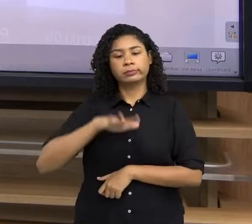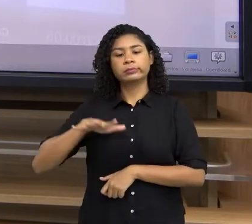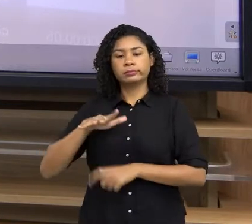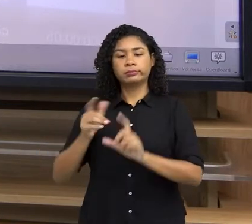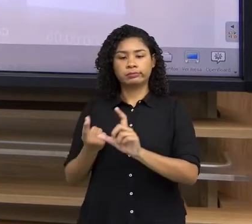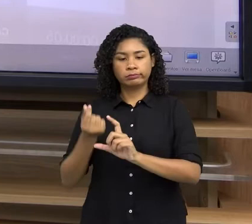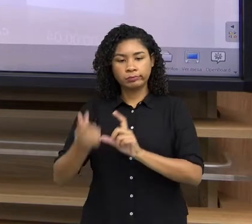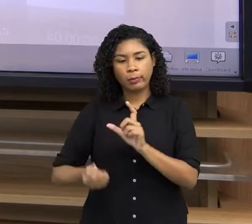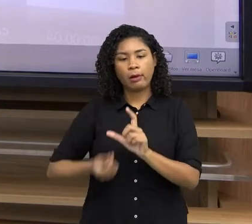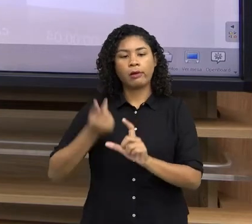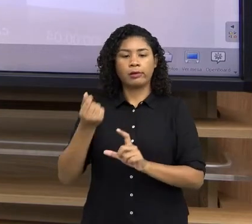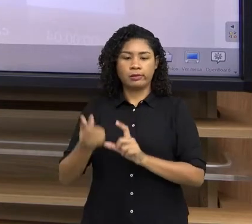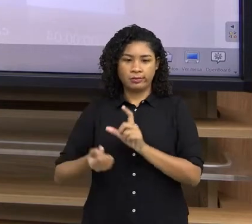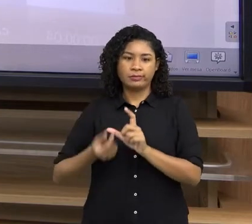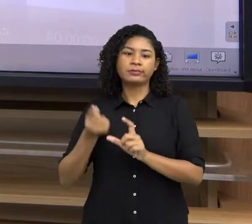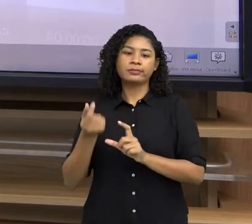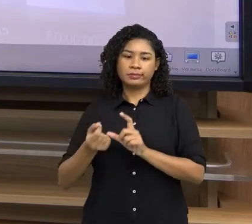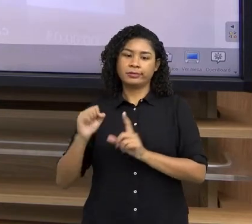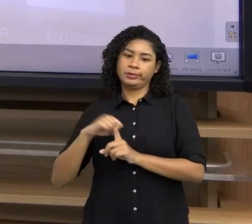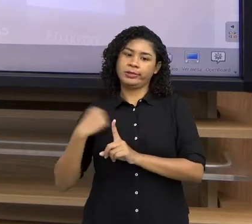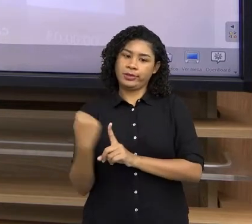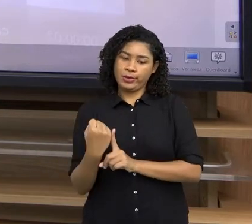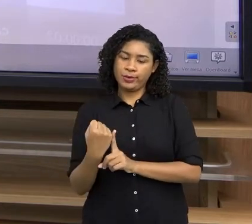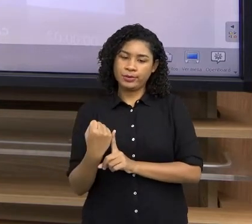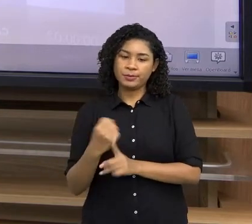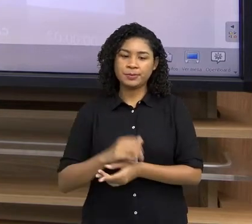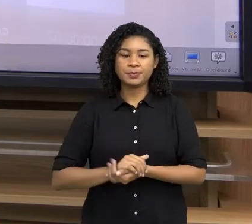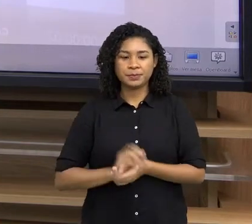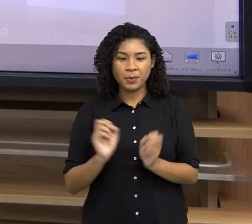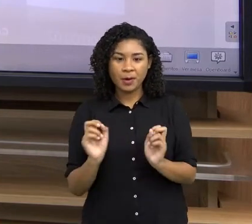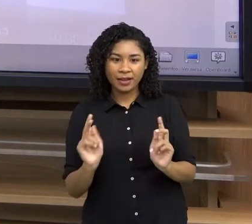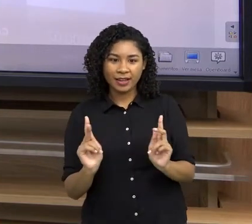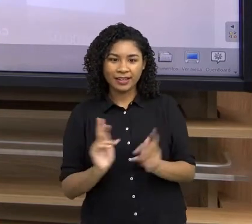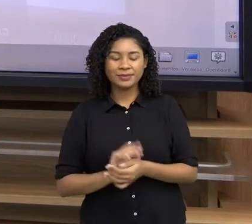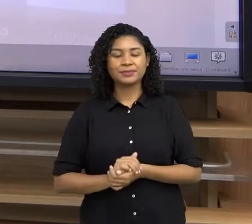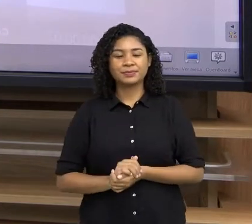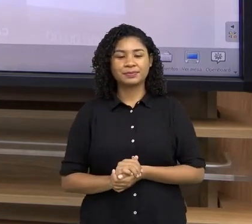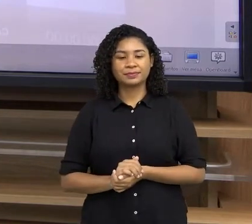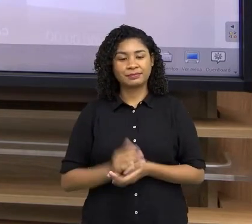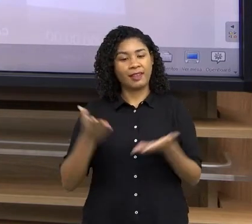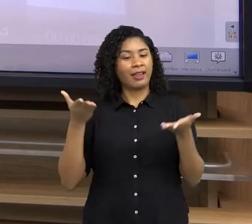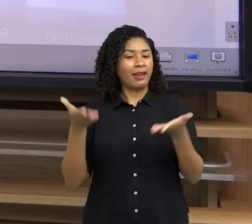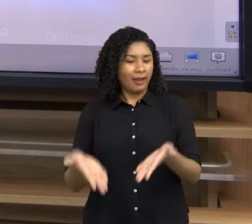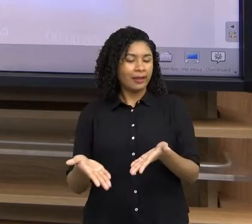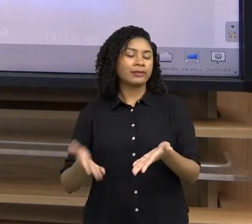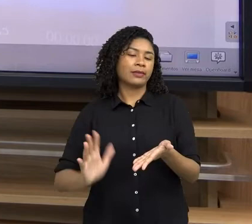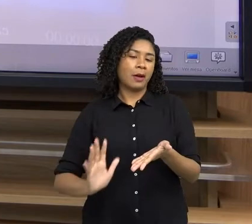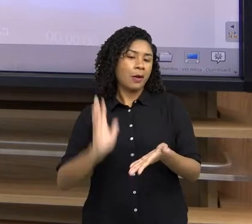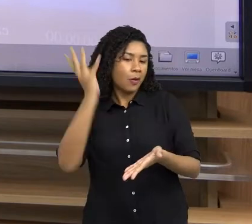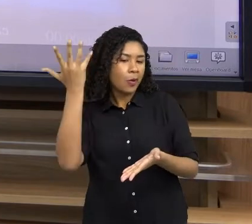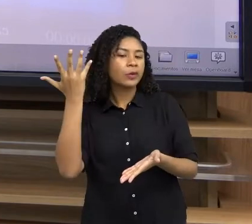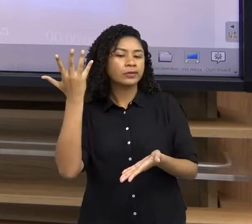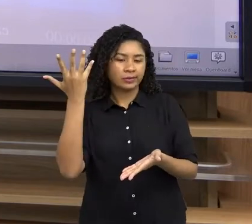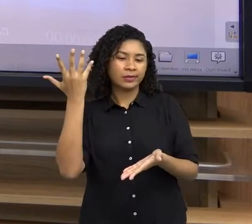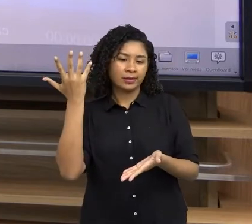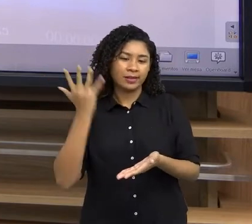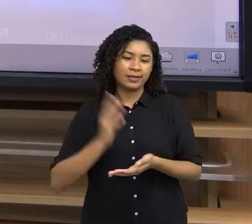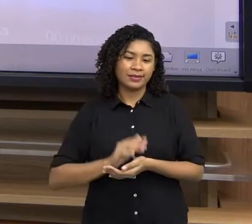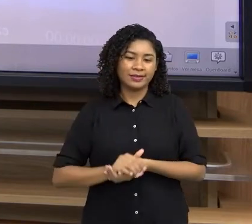de produção, dentro desse sistema social e tudo mais, ok? É assim que a banda toca, como dizem, é assim que o